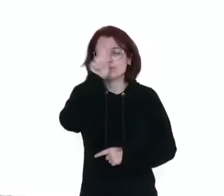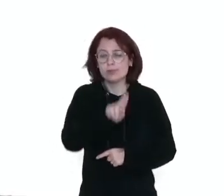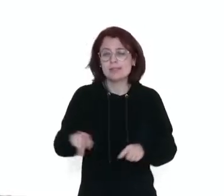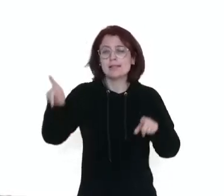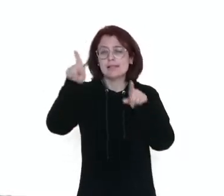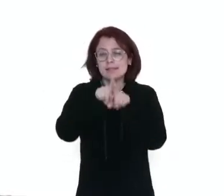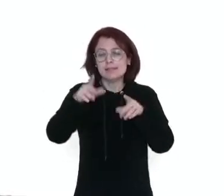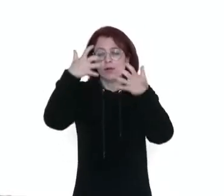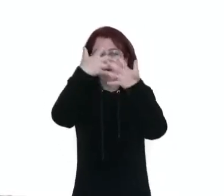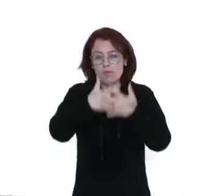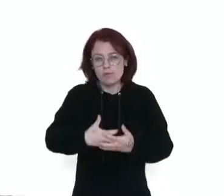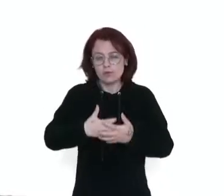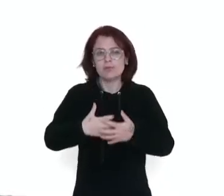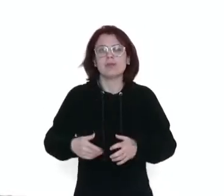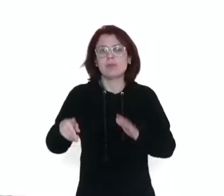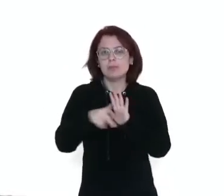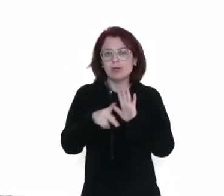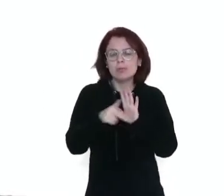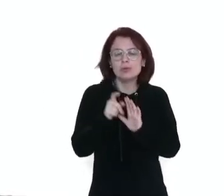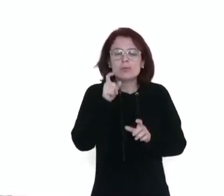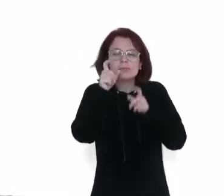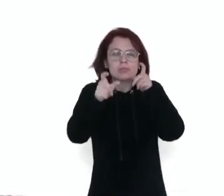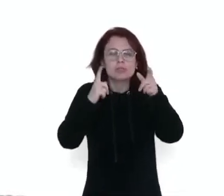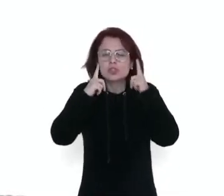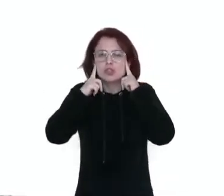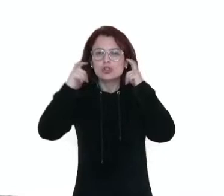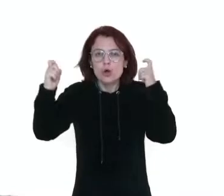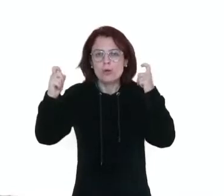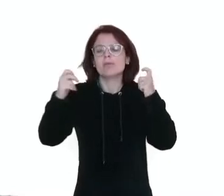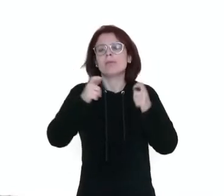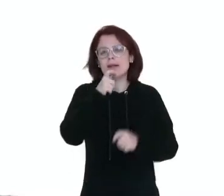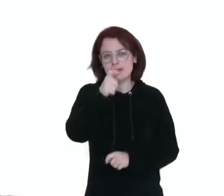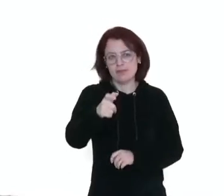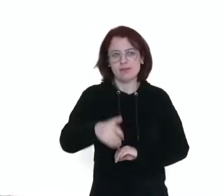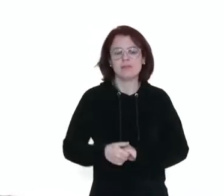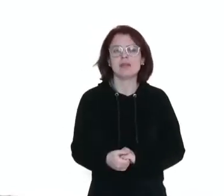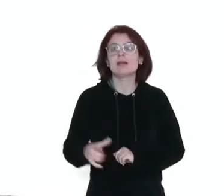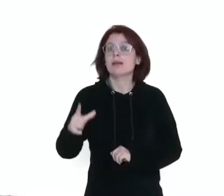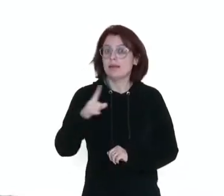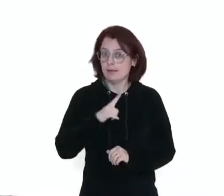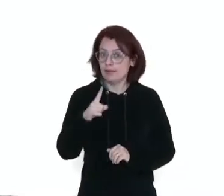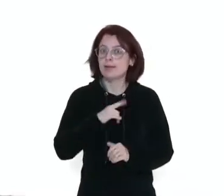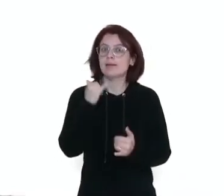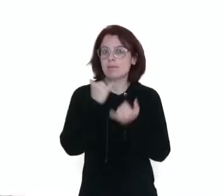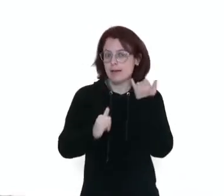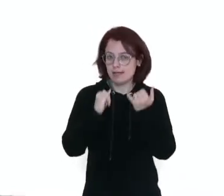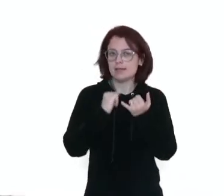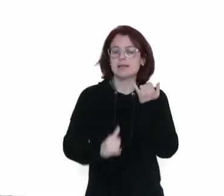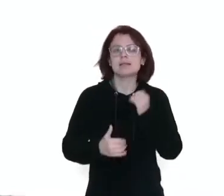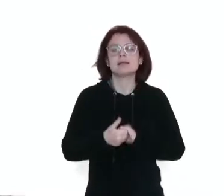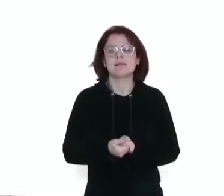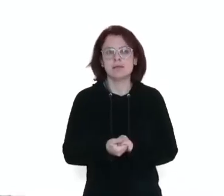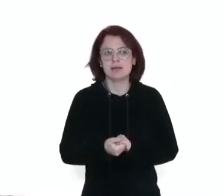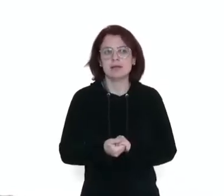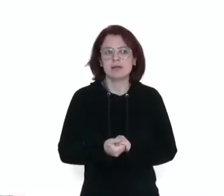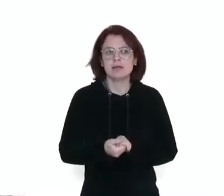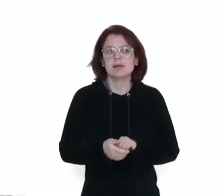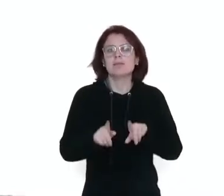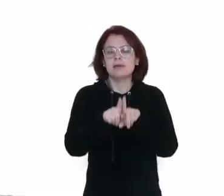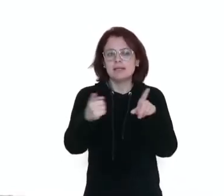ou seja, do som das palavras, né? Então elas são muito parecidas, né, na hora de pronunciar, porém existem